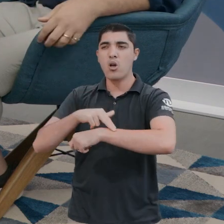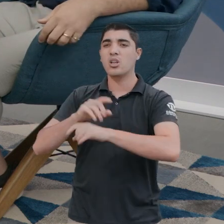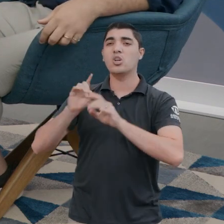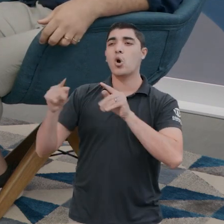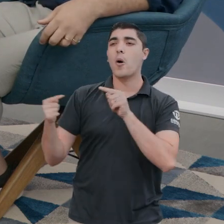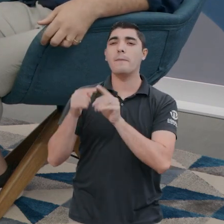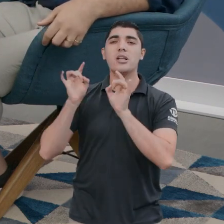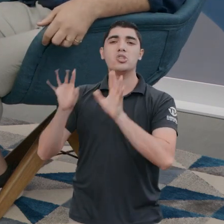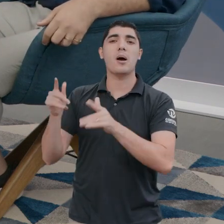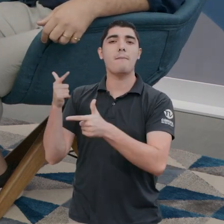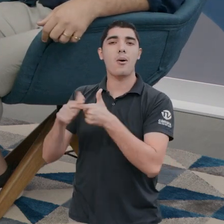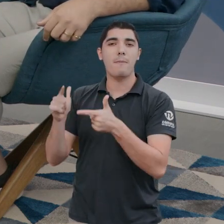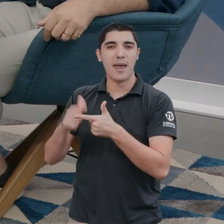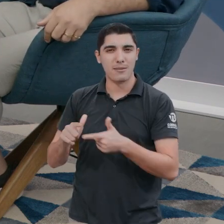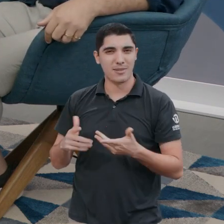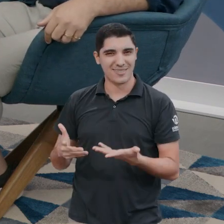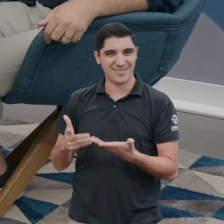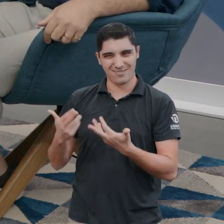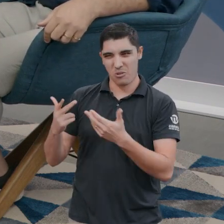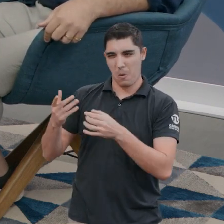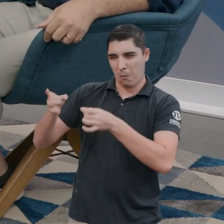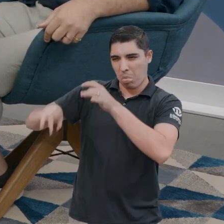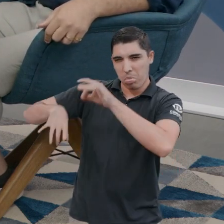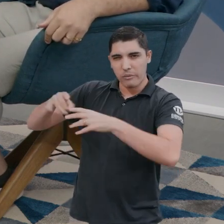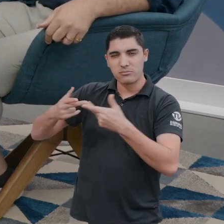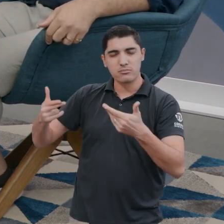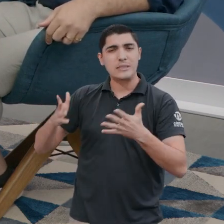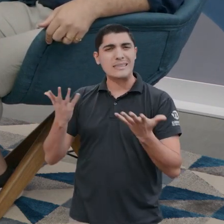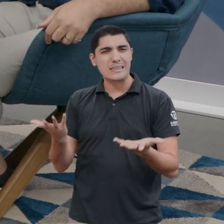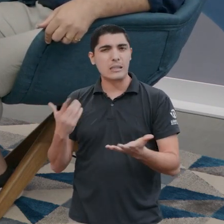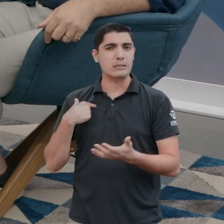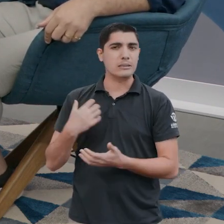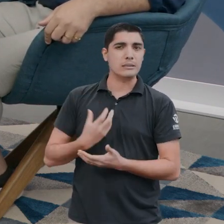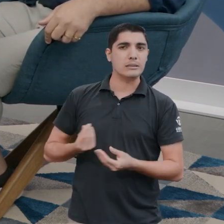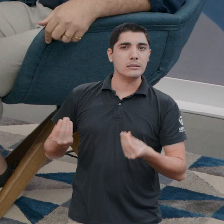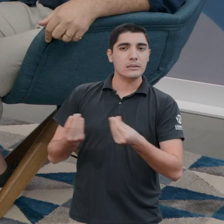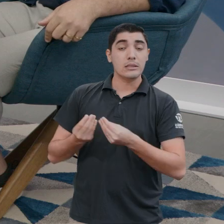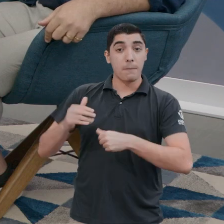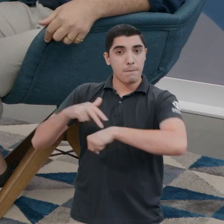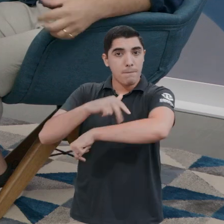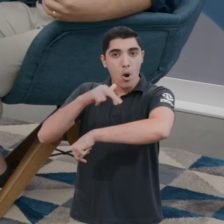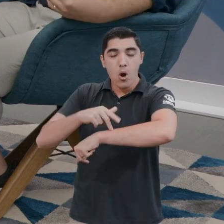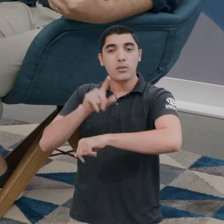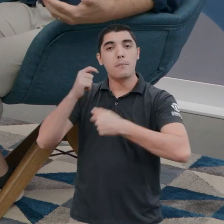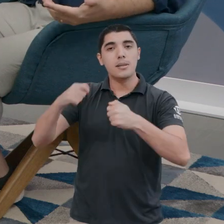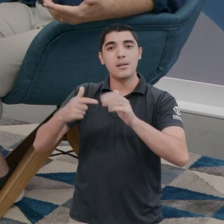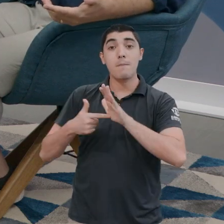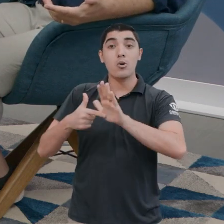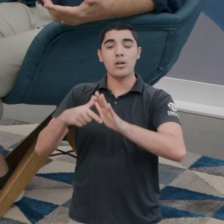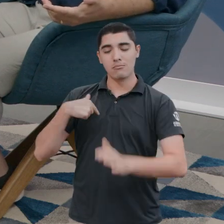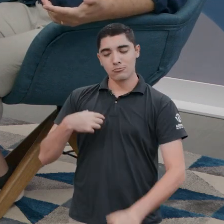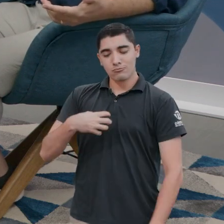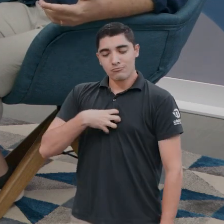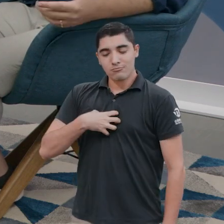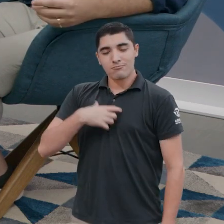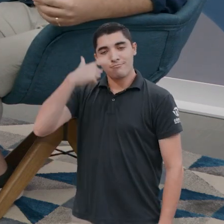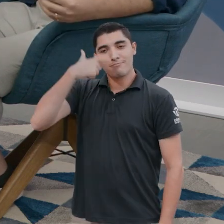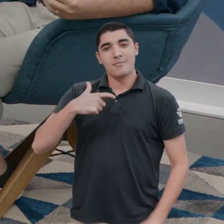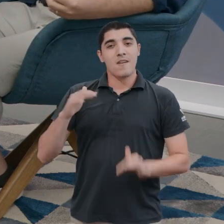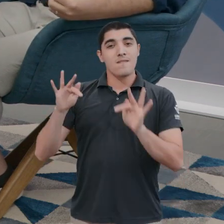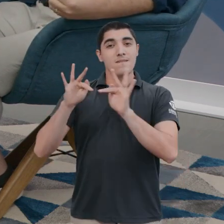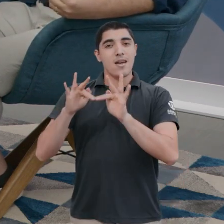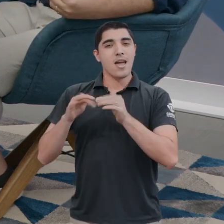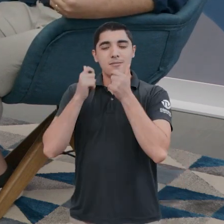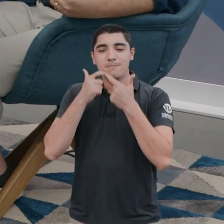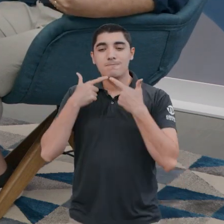que a gente discutiu hoje. Então, quando você começa a pensar na moda como uma forma de expressão, na moda como se sentir bem com o que você está utilizando,